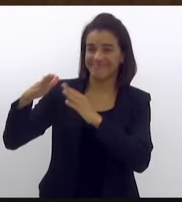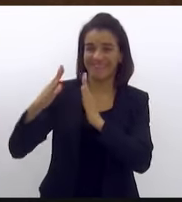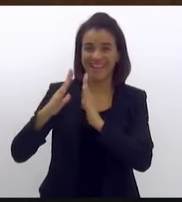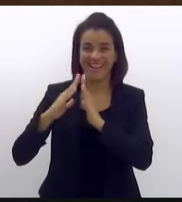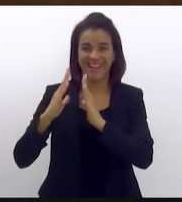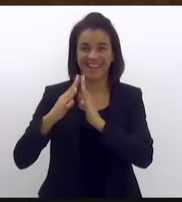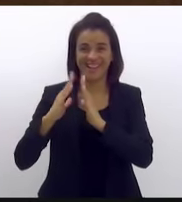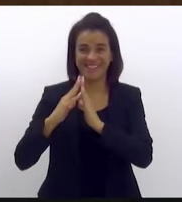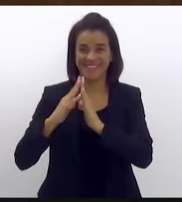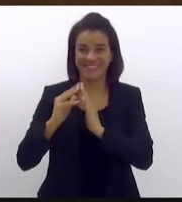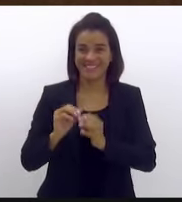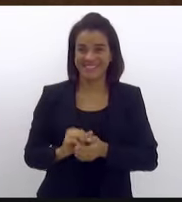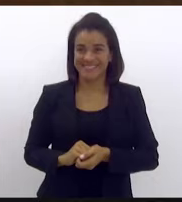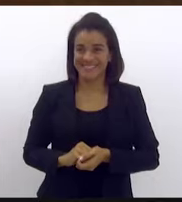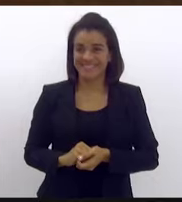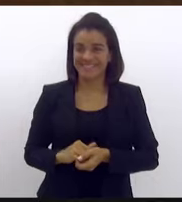bom.